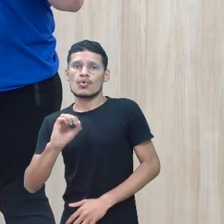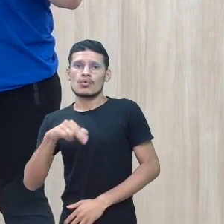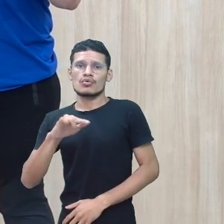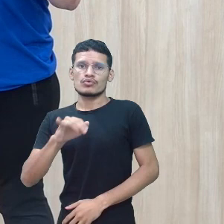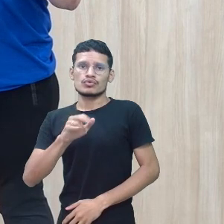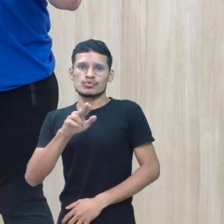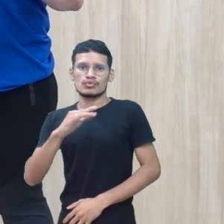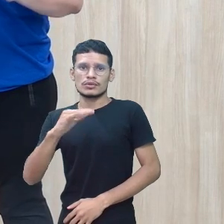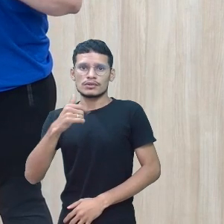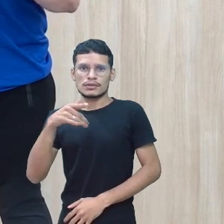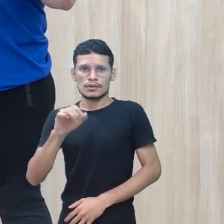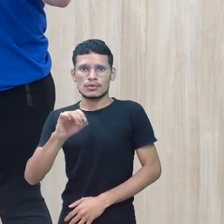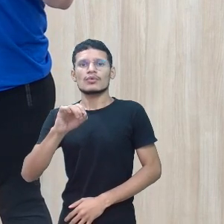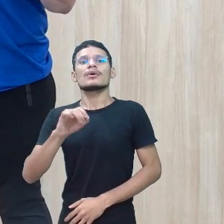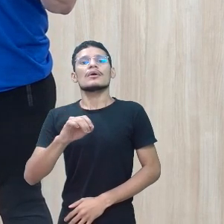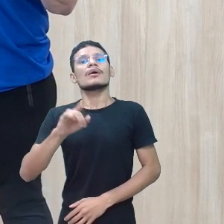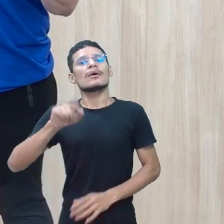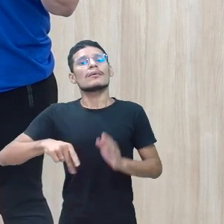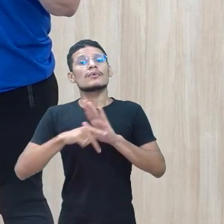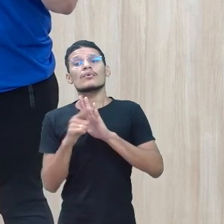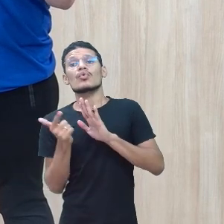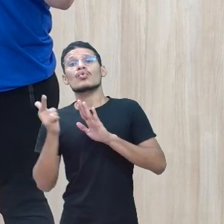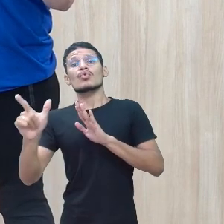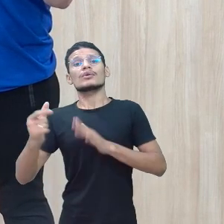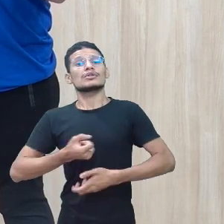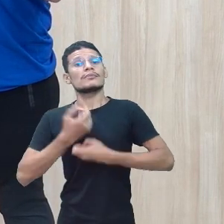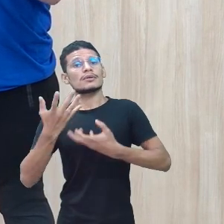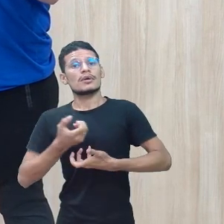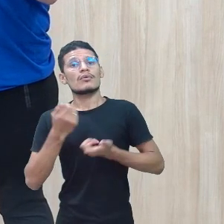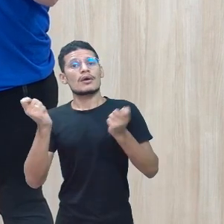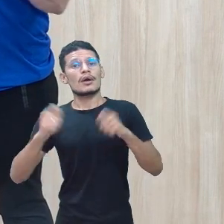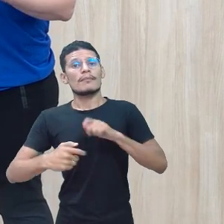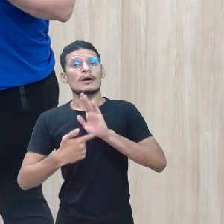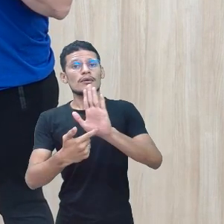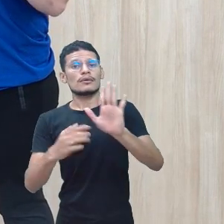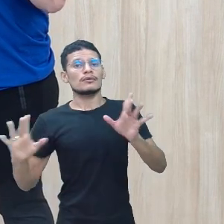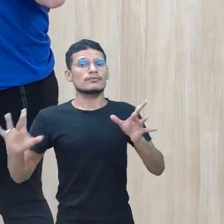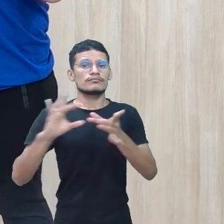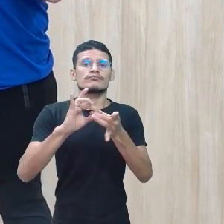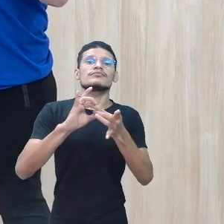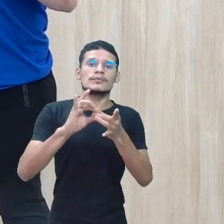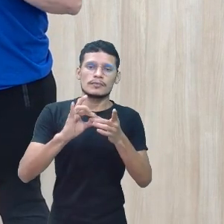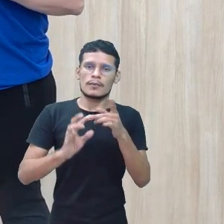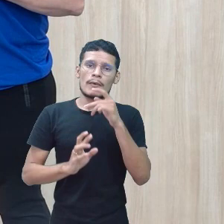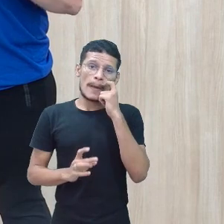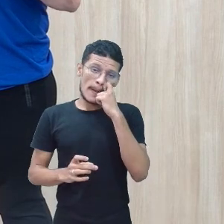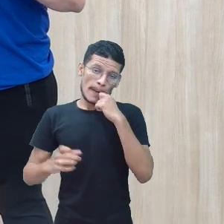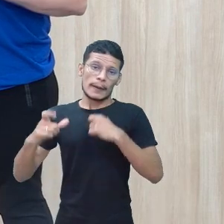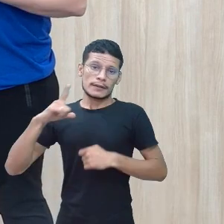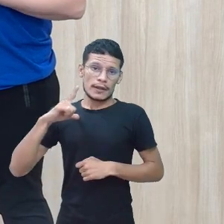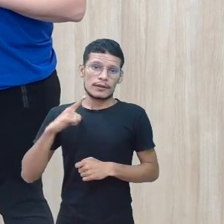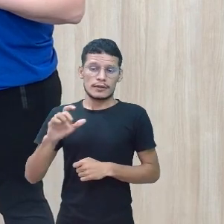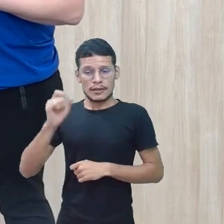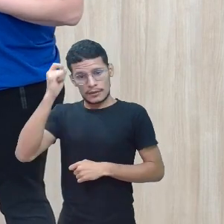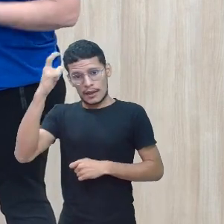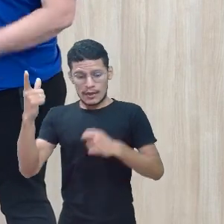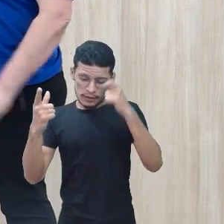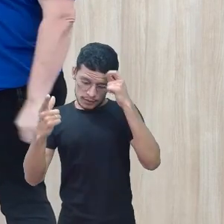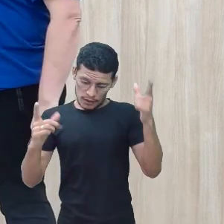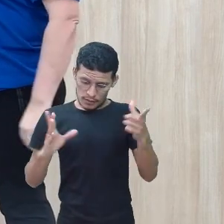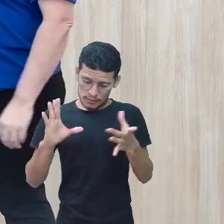conectoras, eu vou apresentar para vocês outras expressões que também conectam uma ideia a outra dentro da